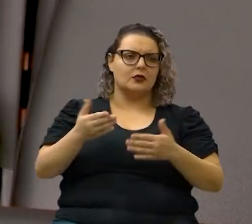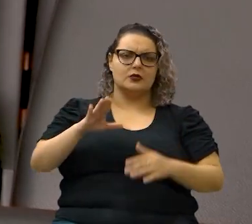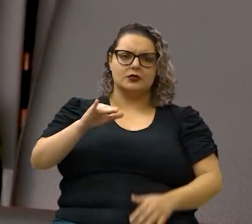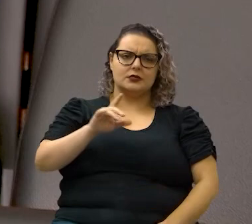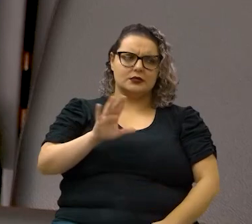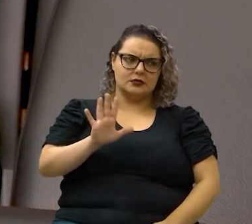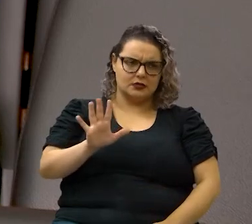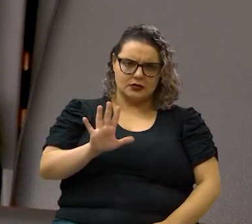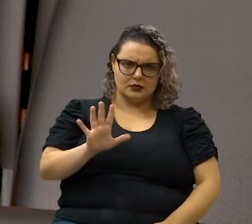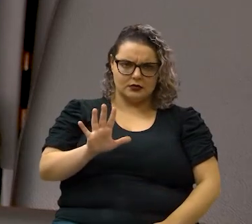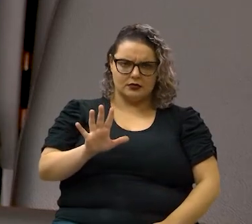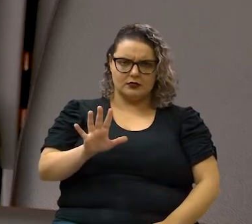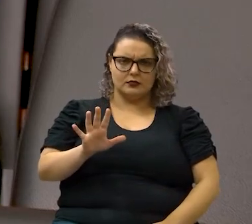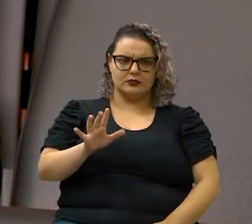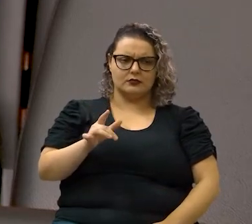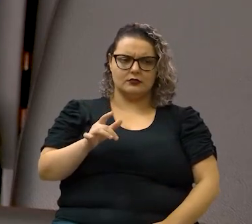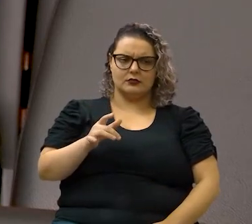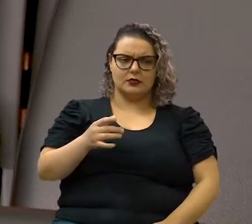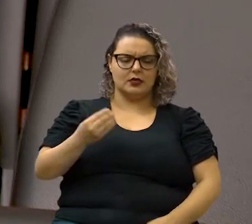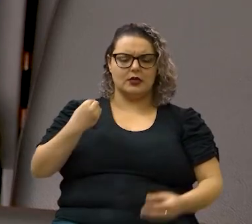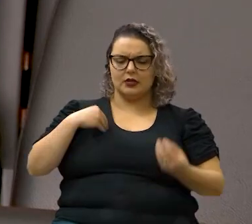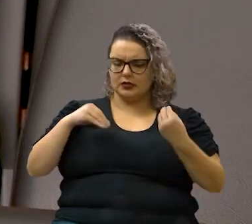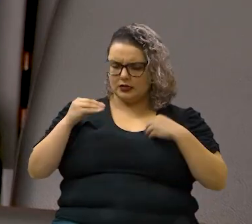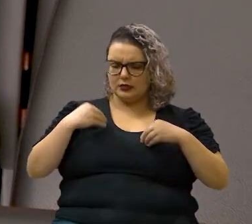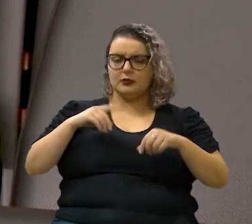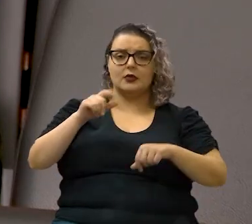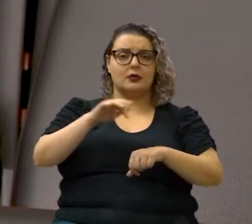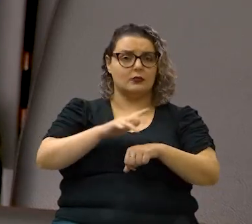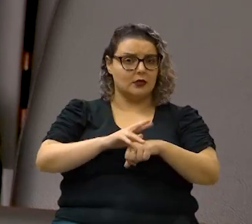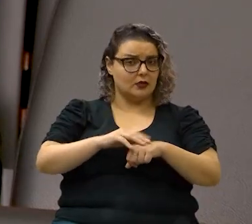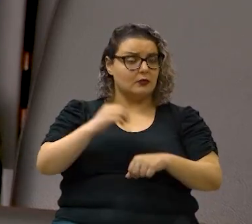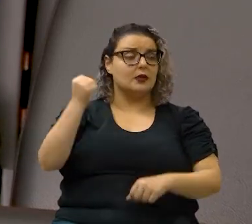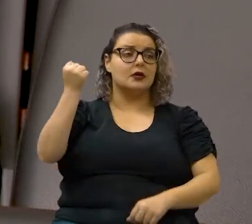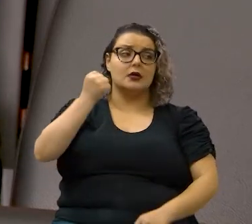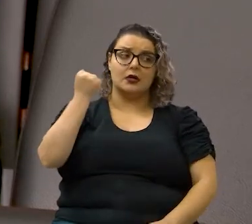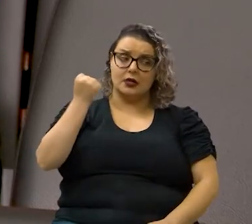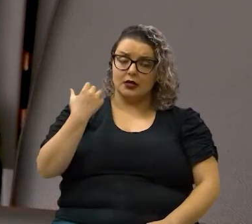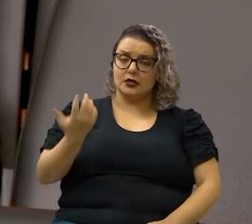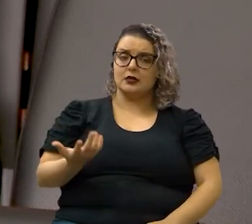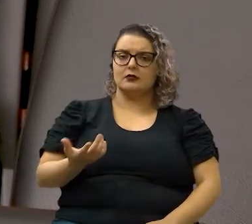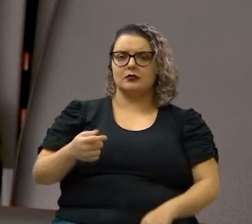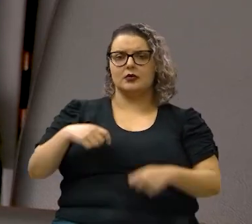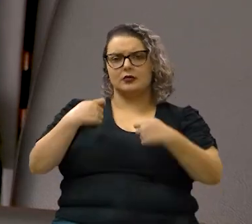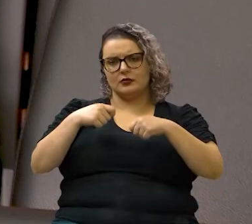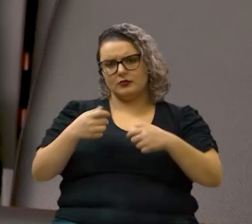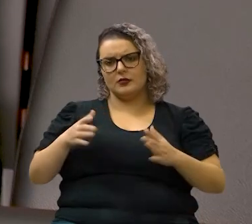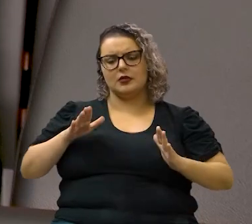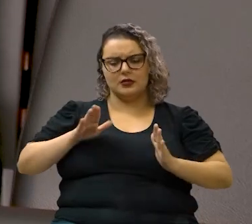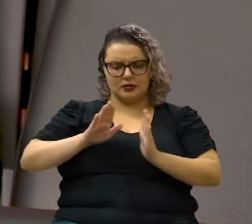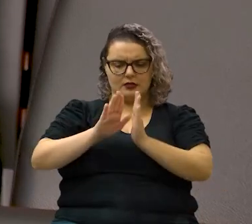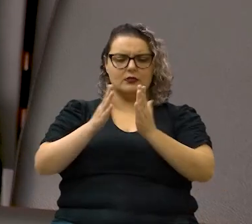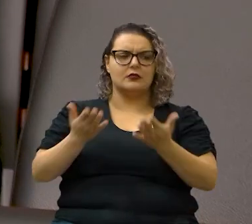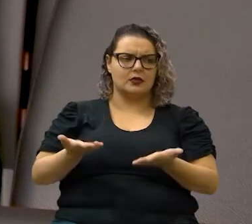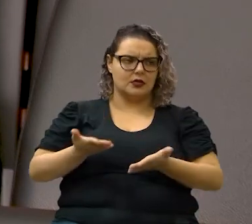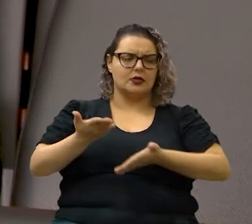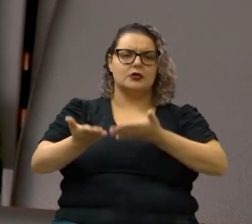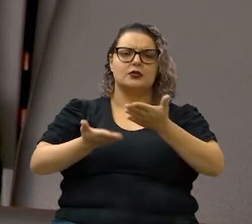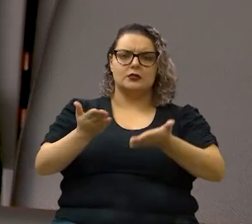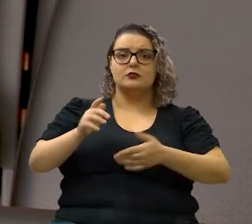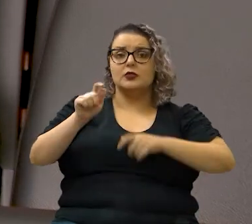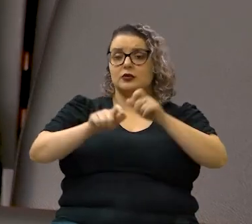a ciência já provou que não tem nada disso, que depressão é uma doença gravíssima e que precisa ser